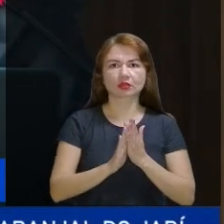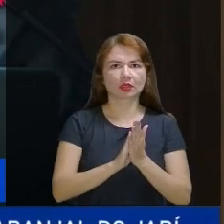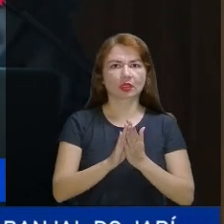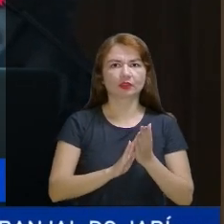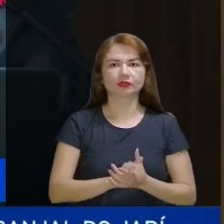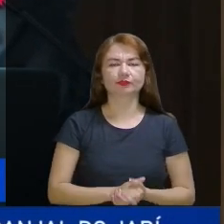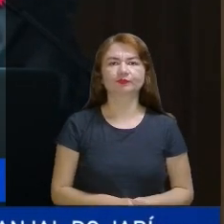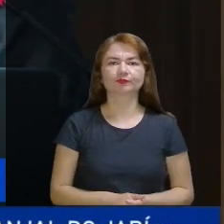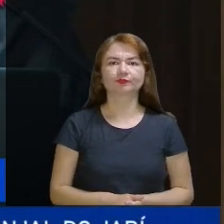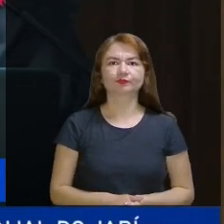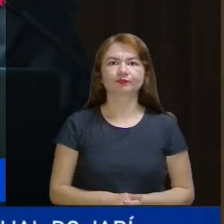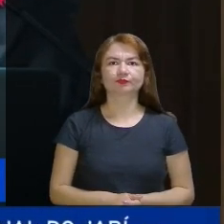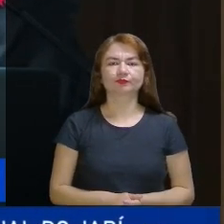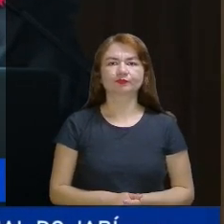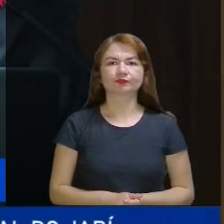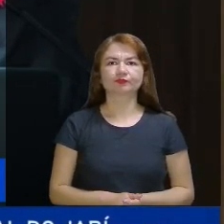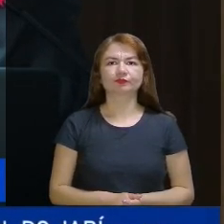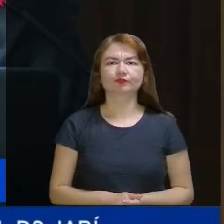Nós temos a